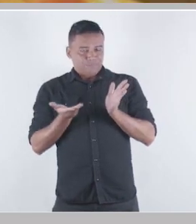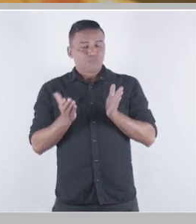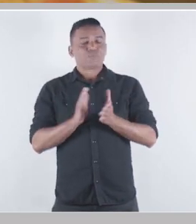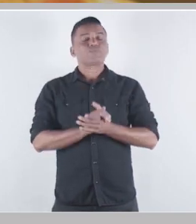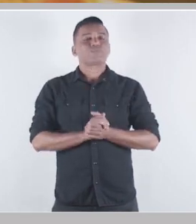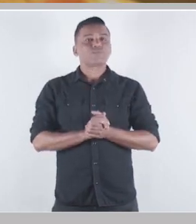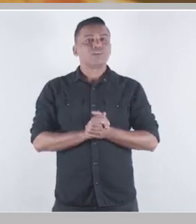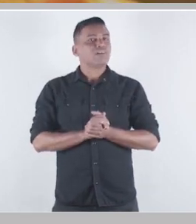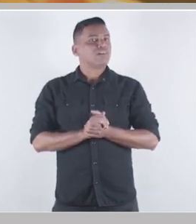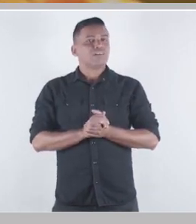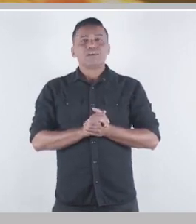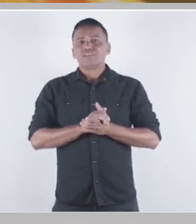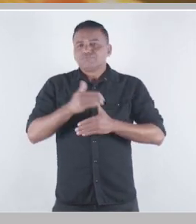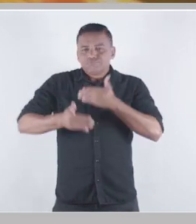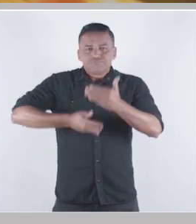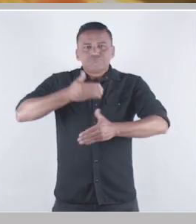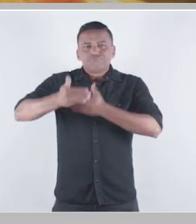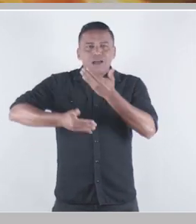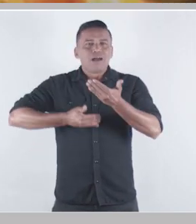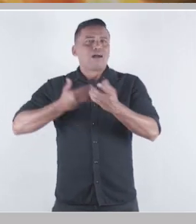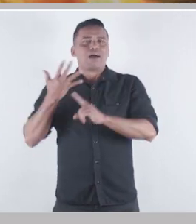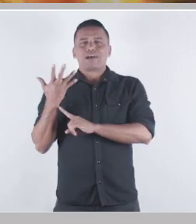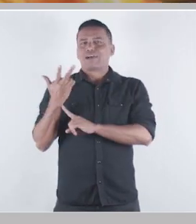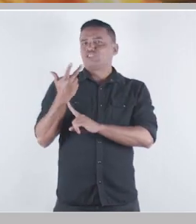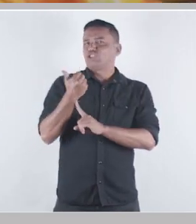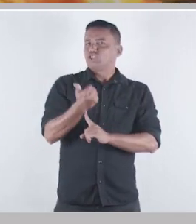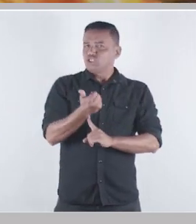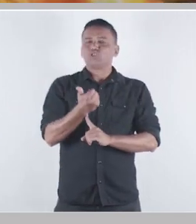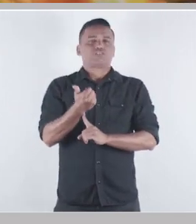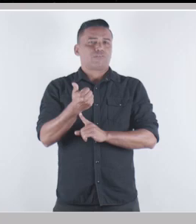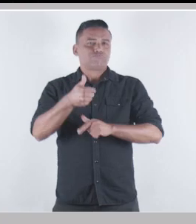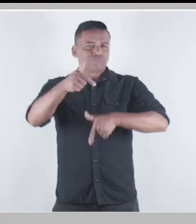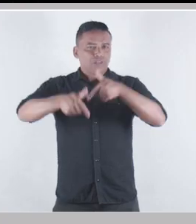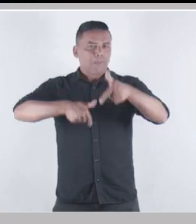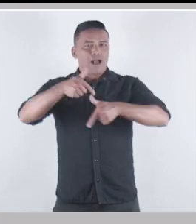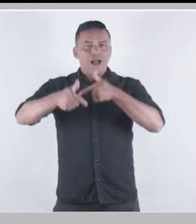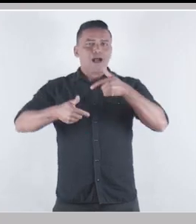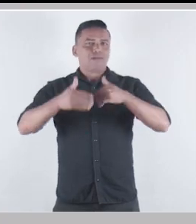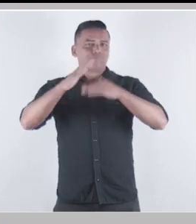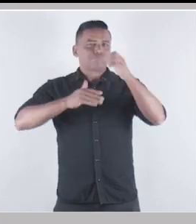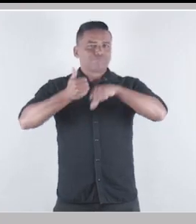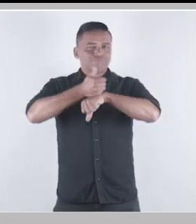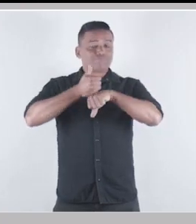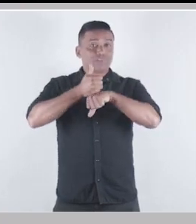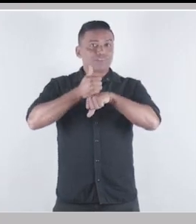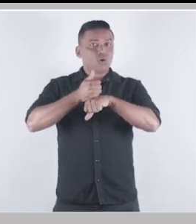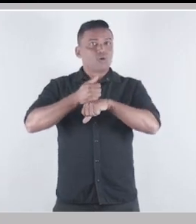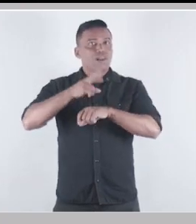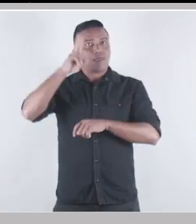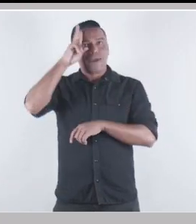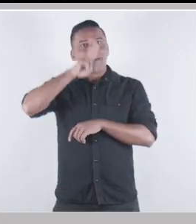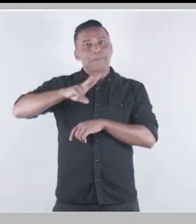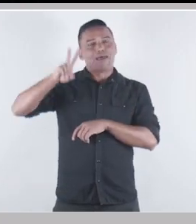durante a minha trajetória artística, eu sempre trabalho muito com a memória,